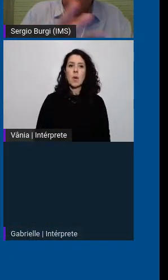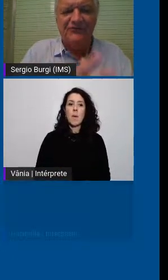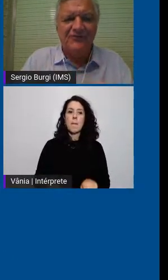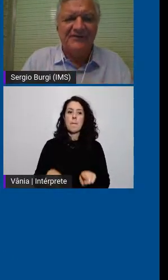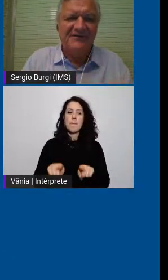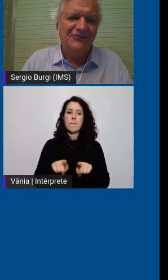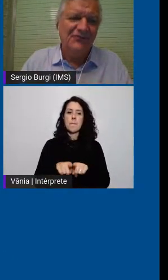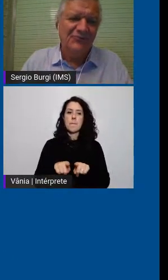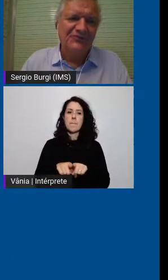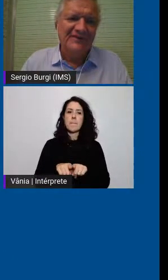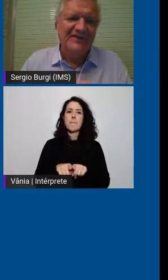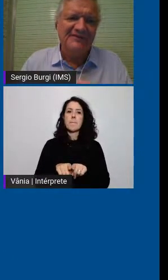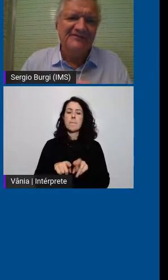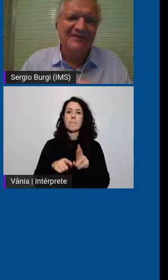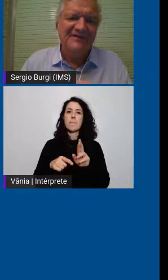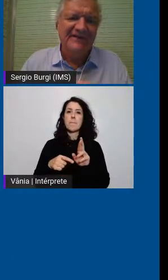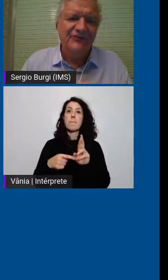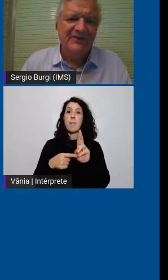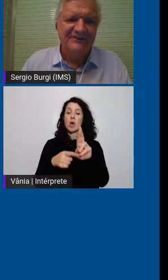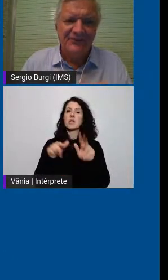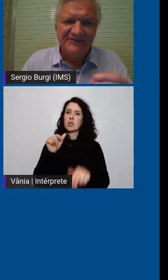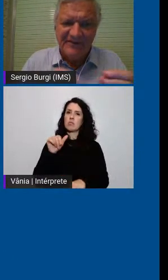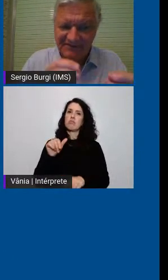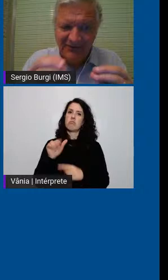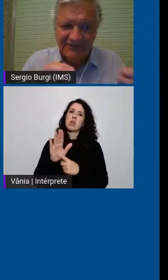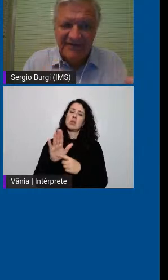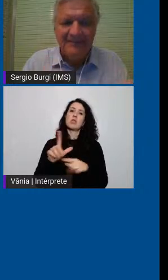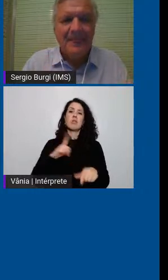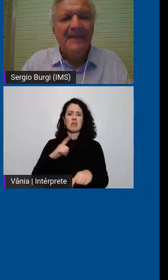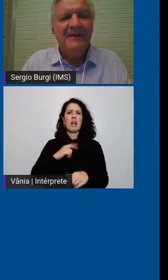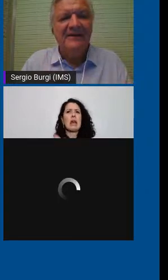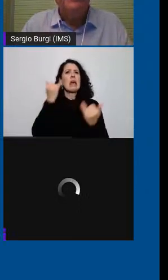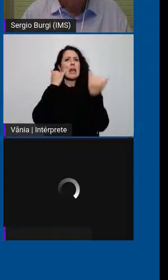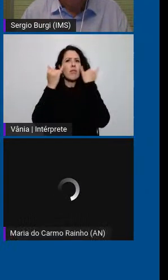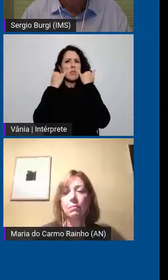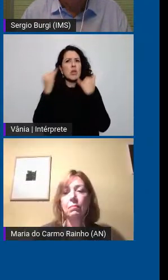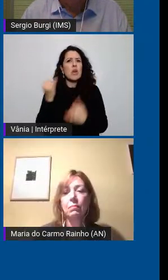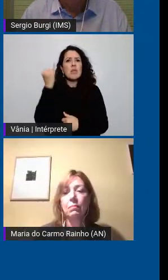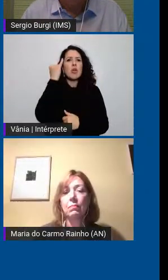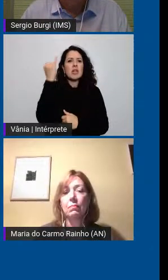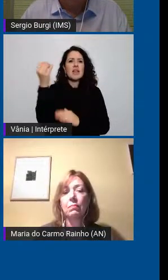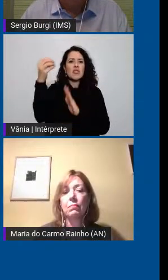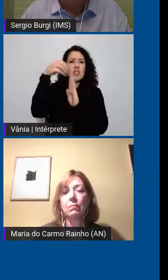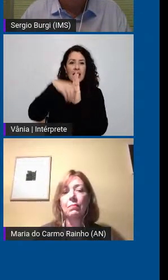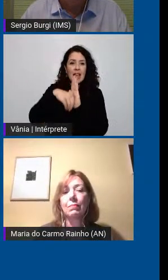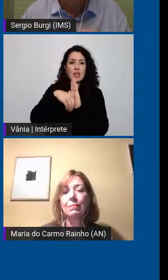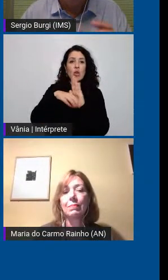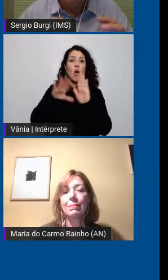existem inúmeras outras questões muito interessantes ali dentro, mas eu quis ressaltar esse aspecto